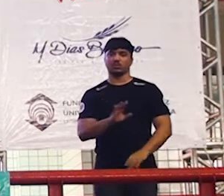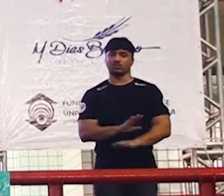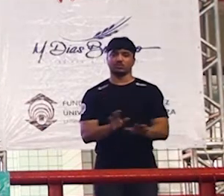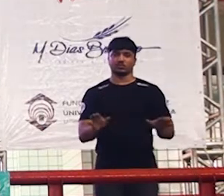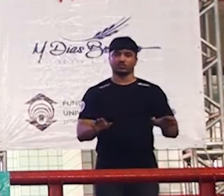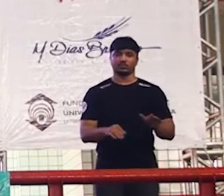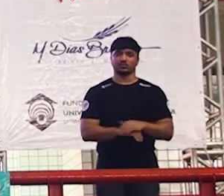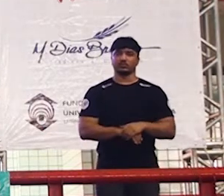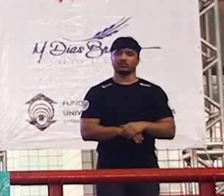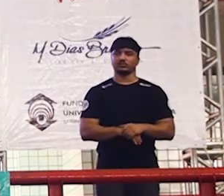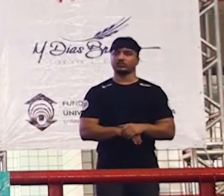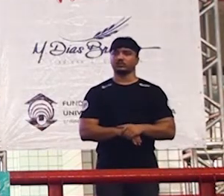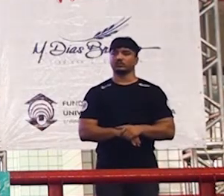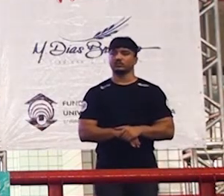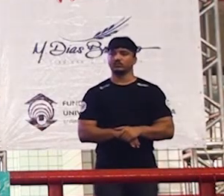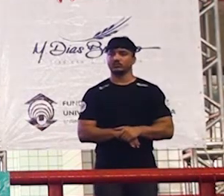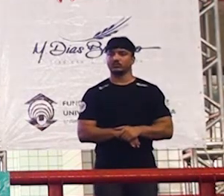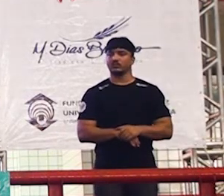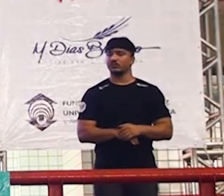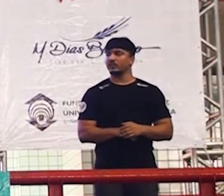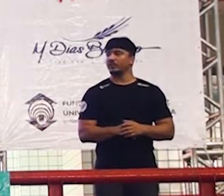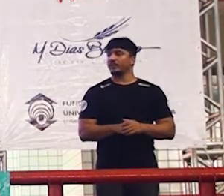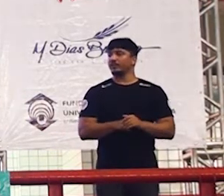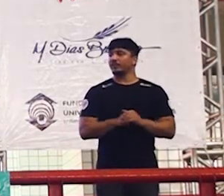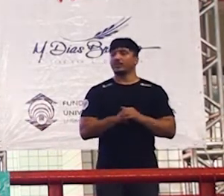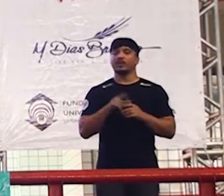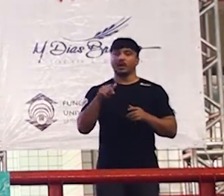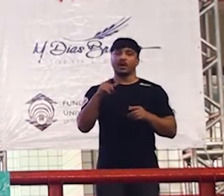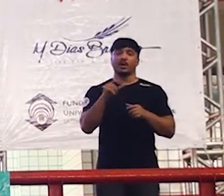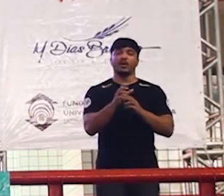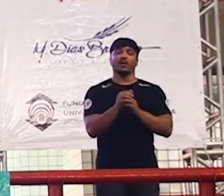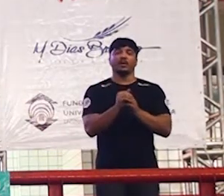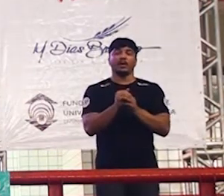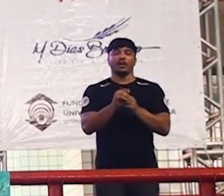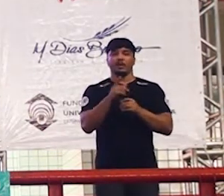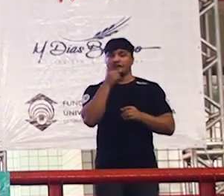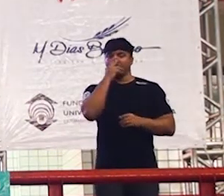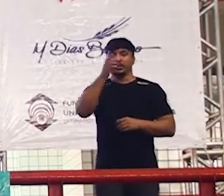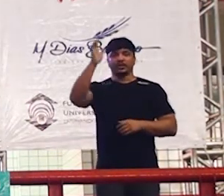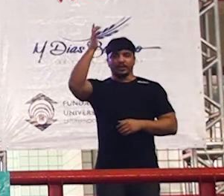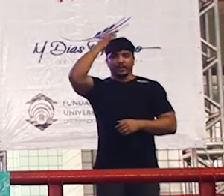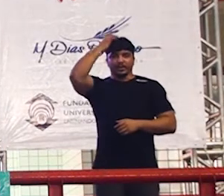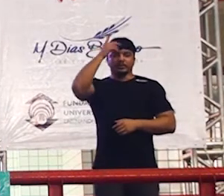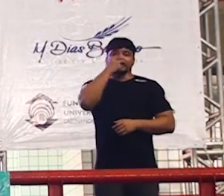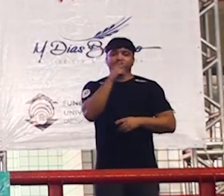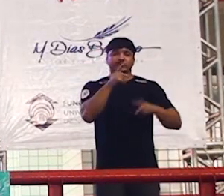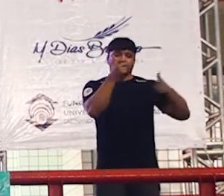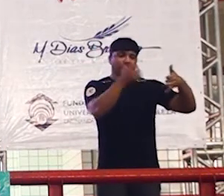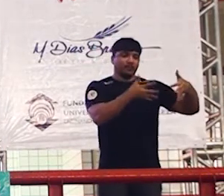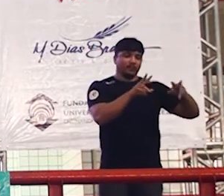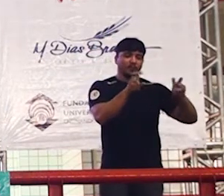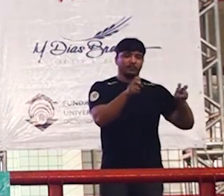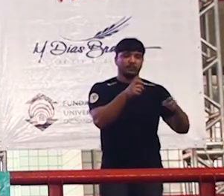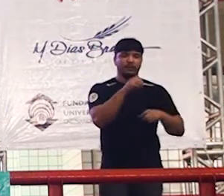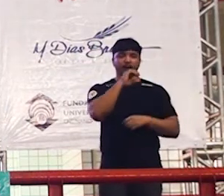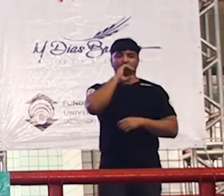página e aceitou entrar com o Facebook. E ela foi extremamente irônica a tratar do assunto. Então veja a ironia utilizada